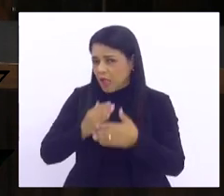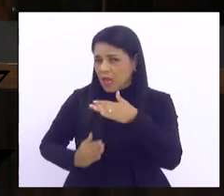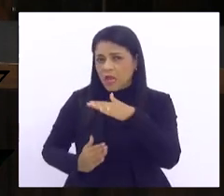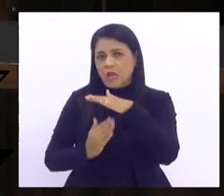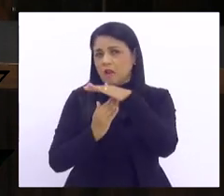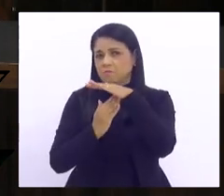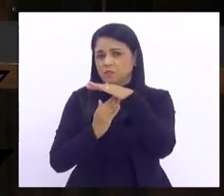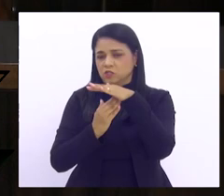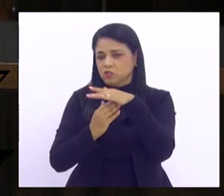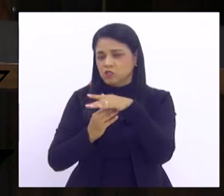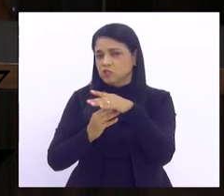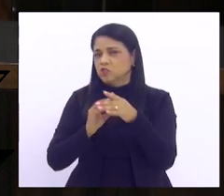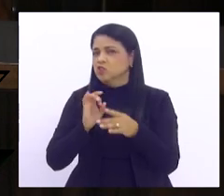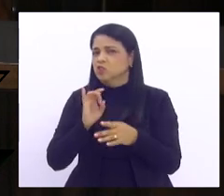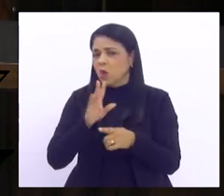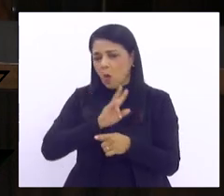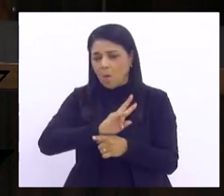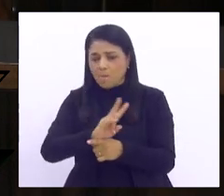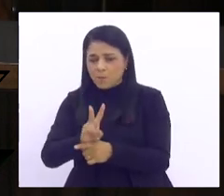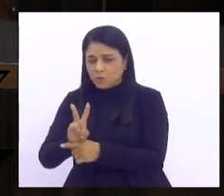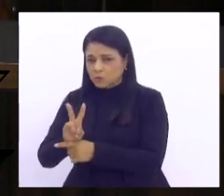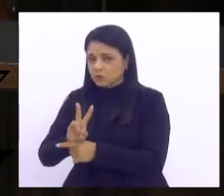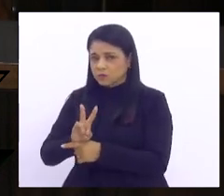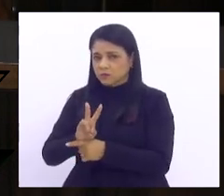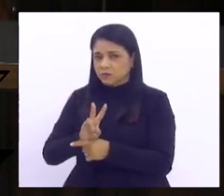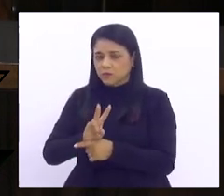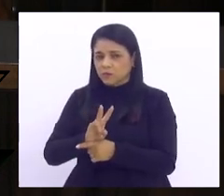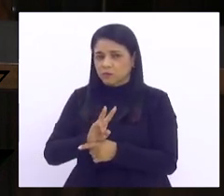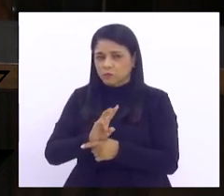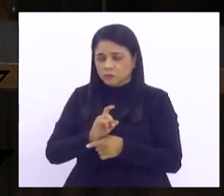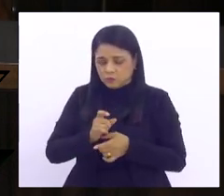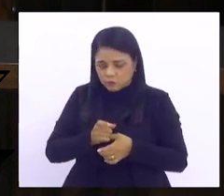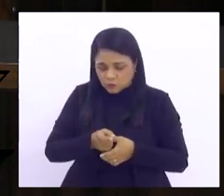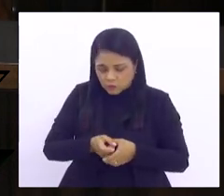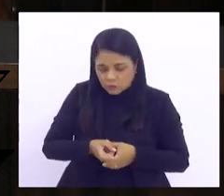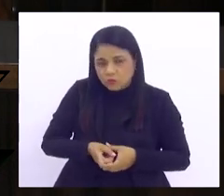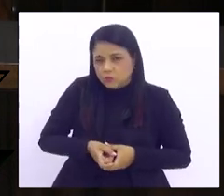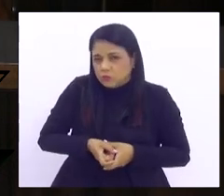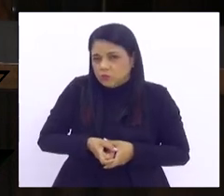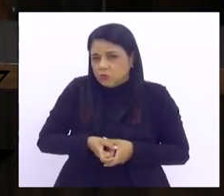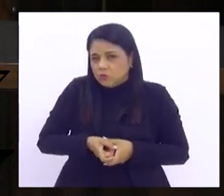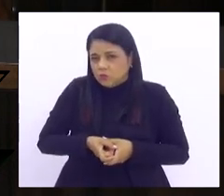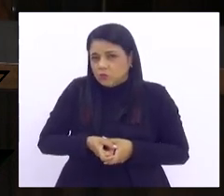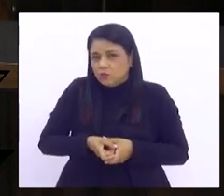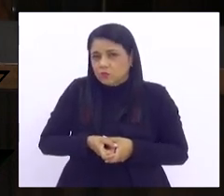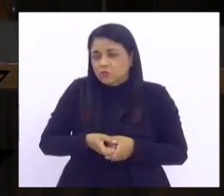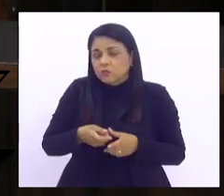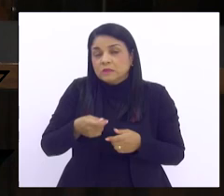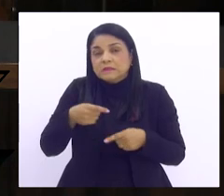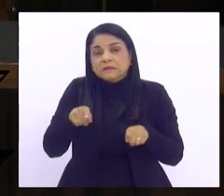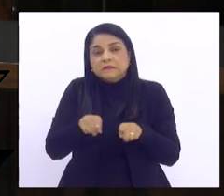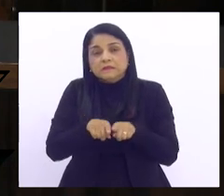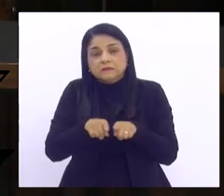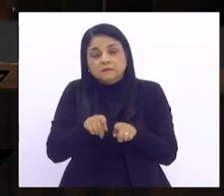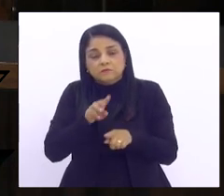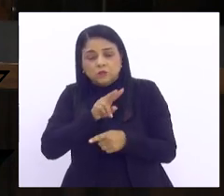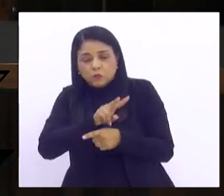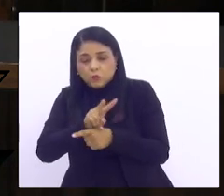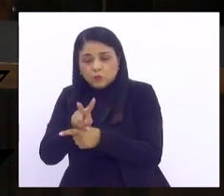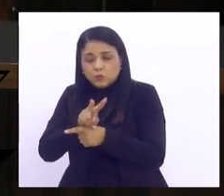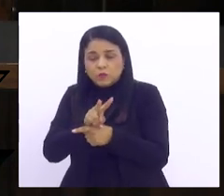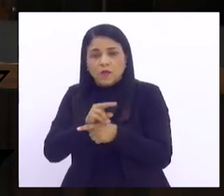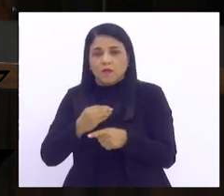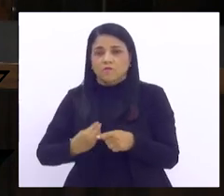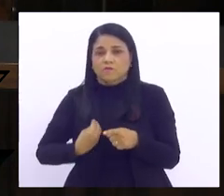à proteção do nascituro, mas também envolve cuidar das condições de vida das